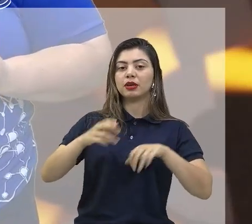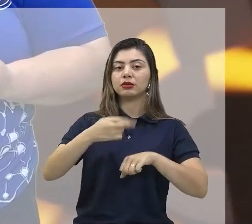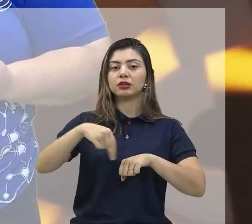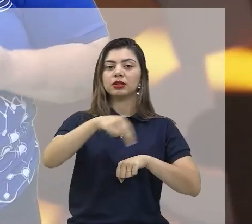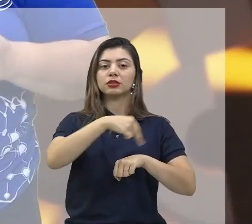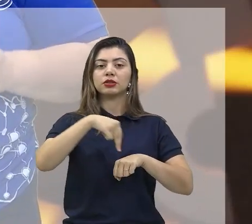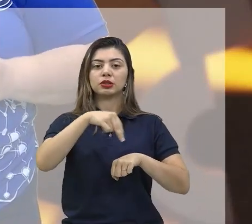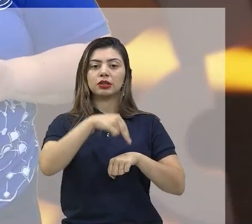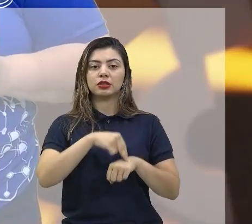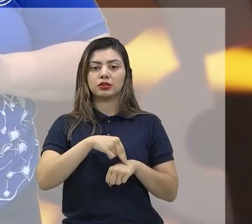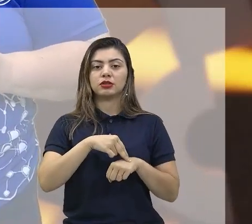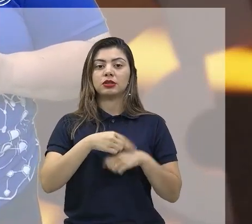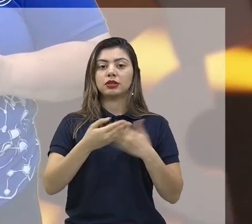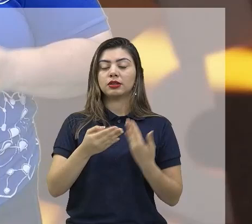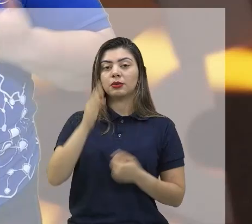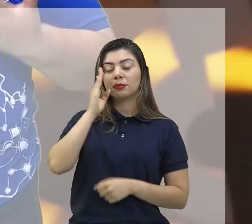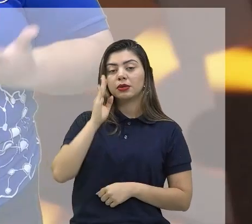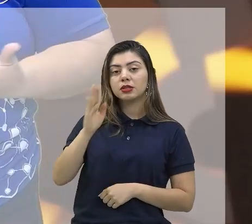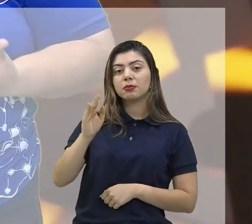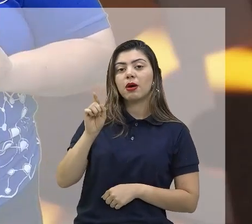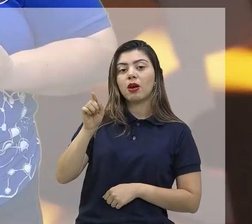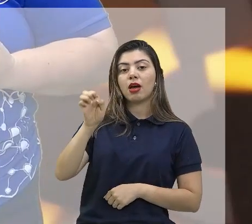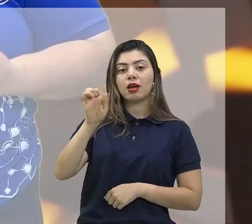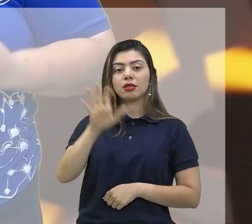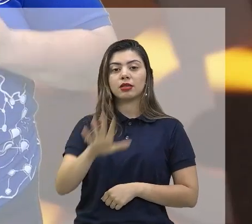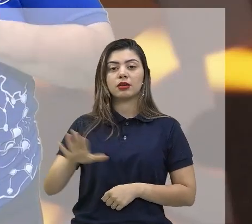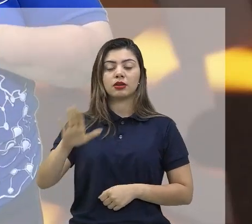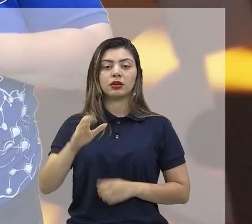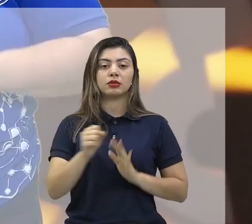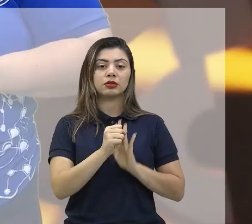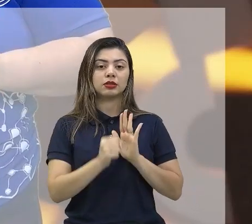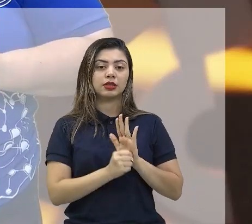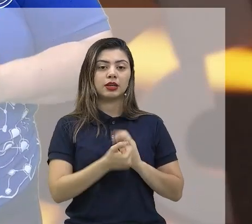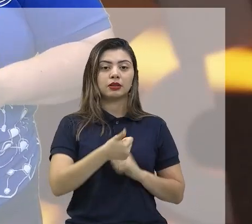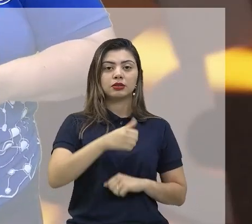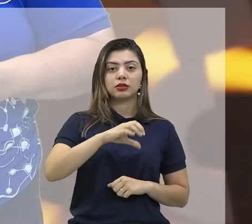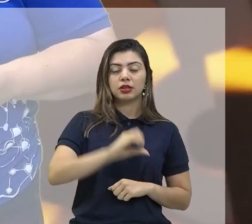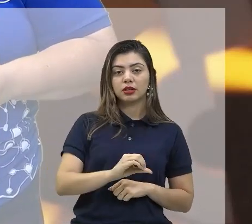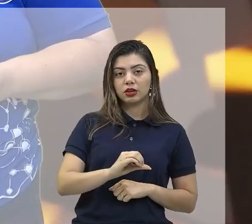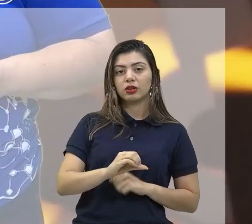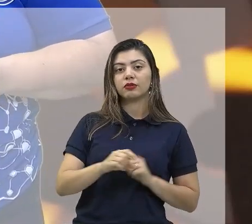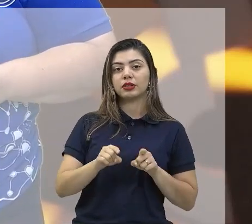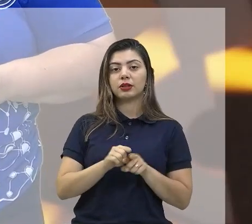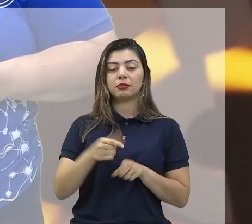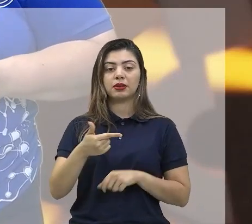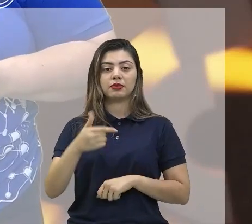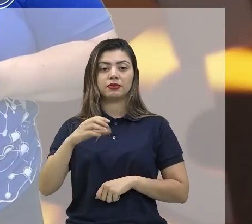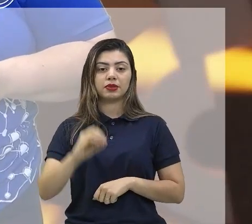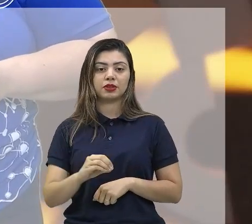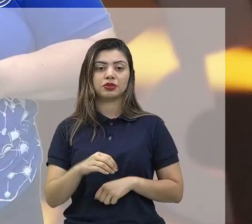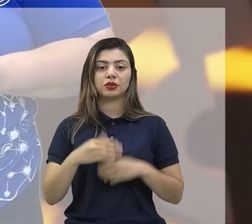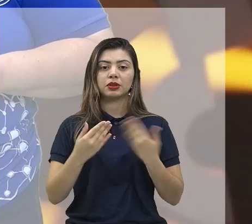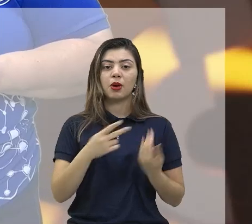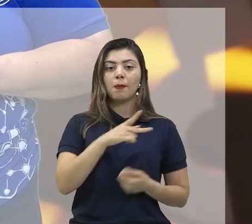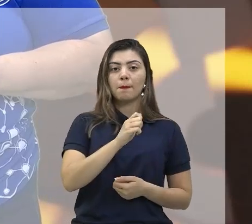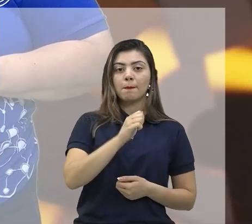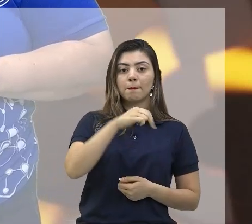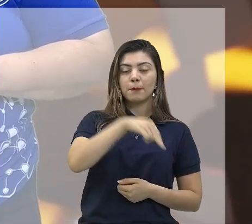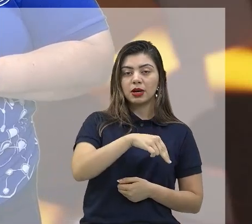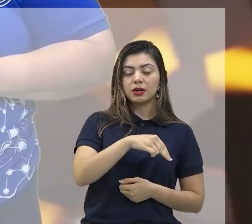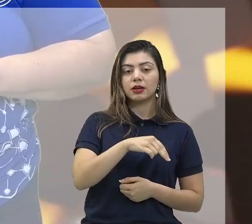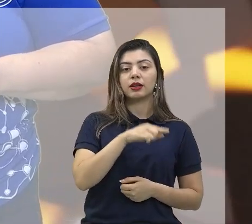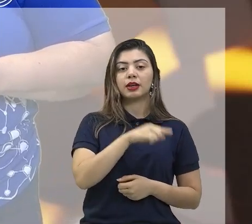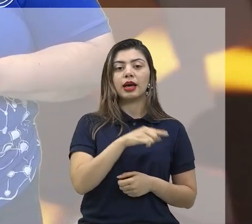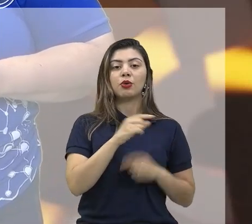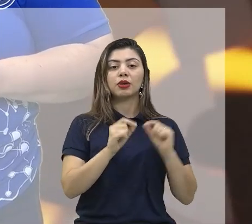que tiveram destaque na Europa durante os séculos XIX e XX. O pan-germanismo, com foco na unificação